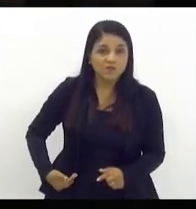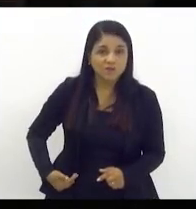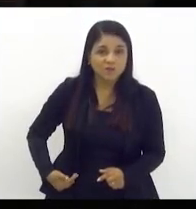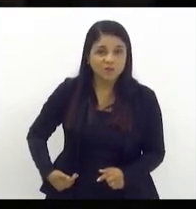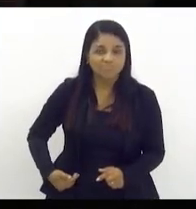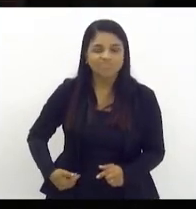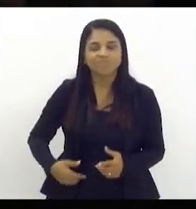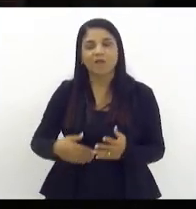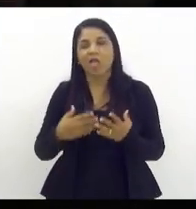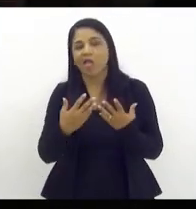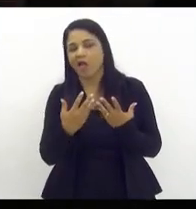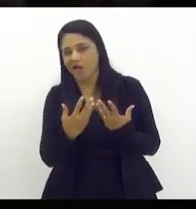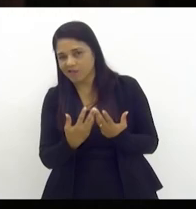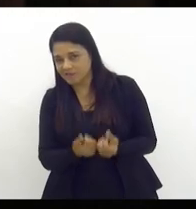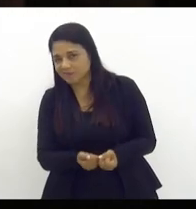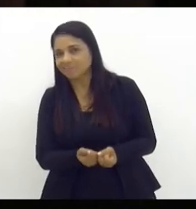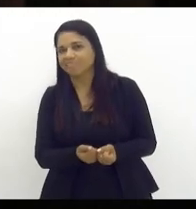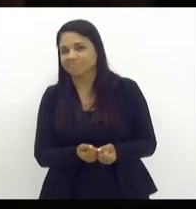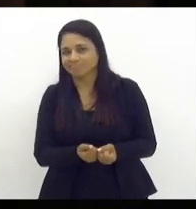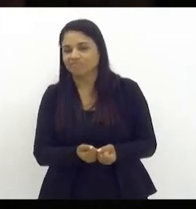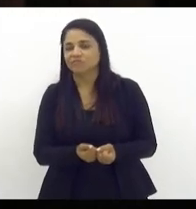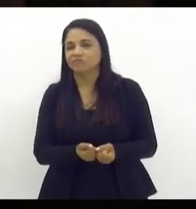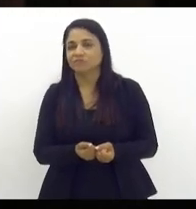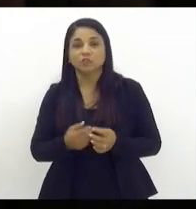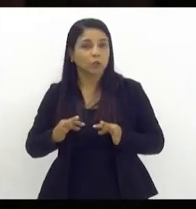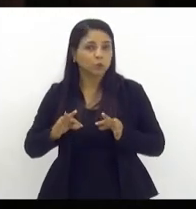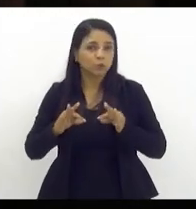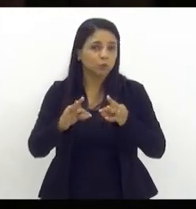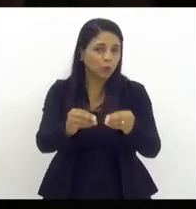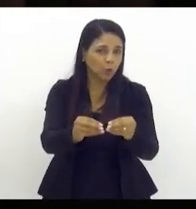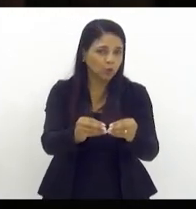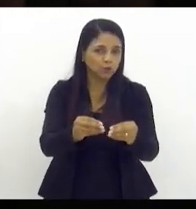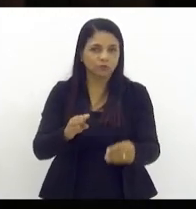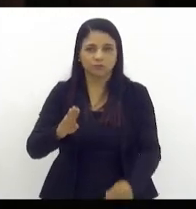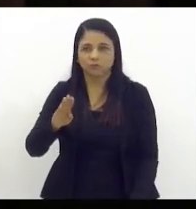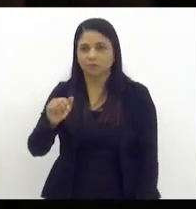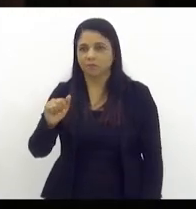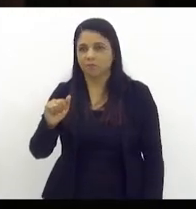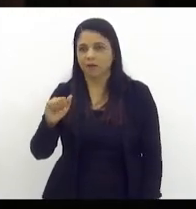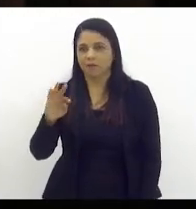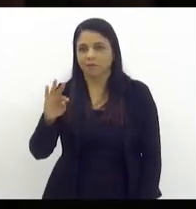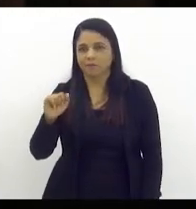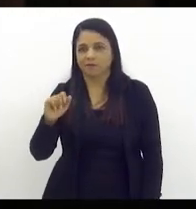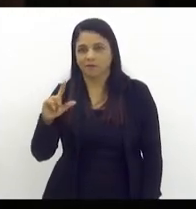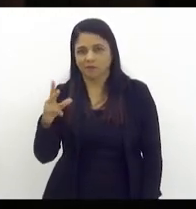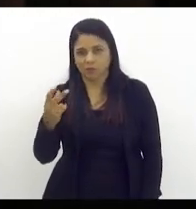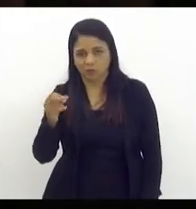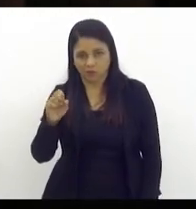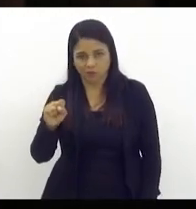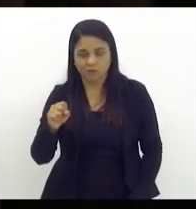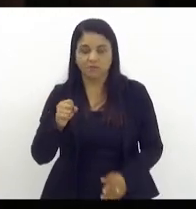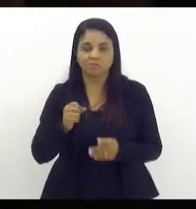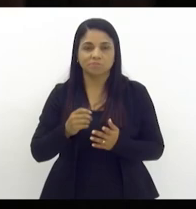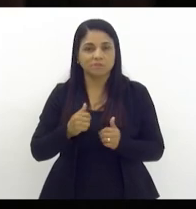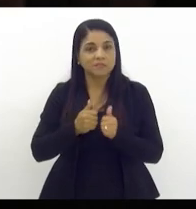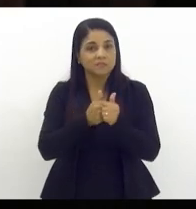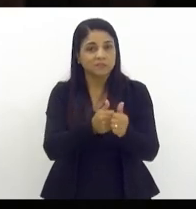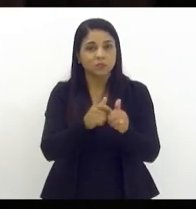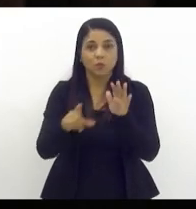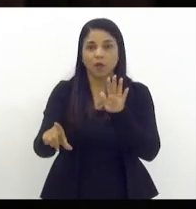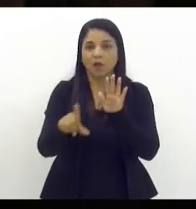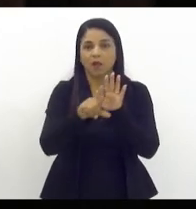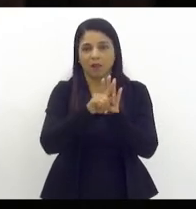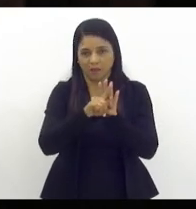finalmente acatou e falou: vamos colocar em todos os batalhões, seguindo a lei, da forma como estava.